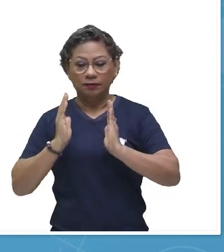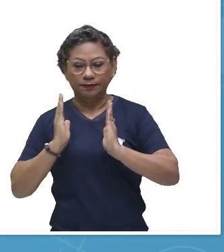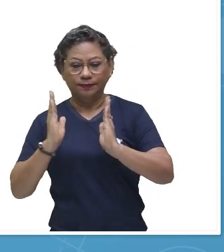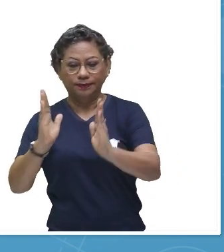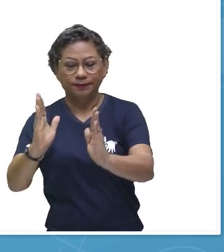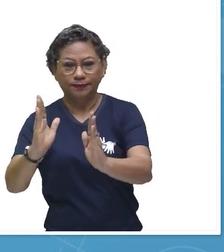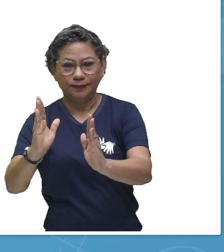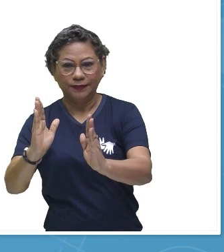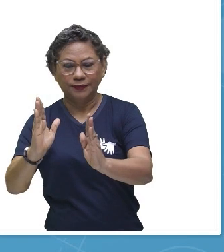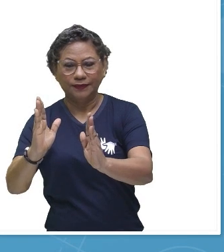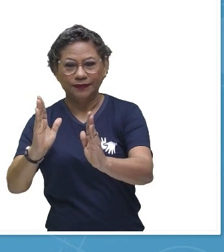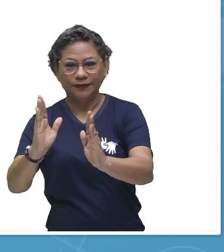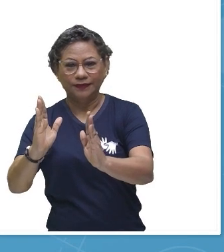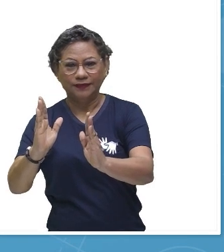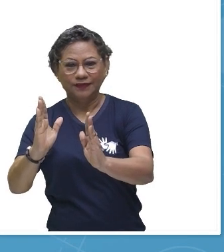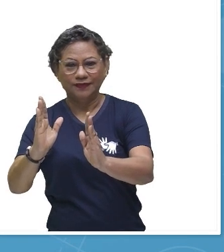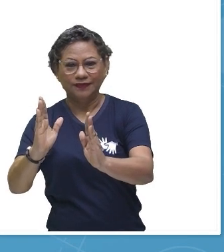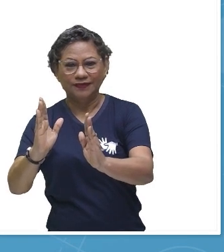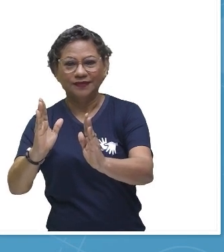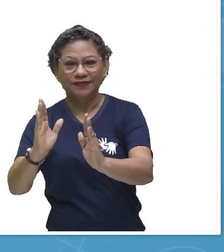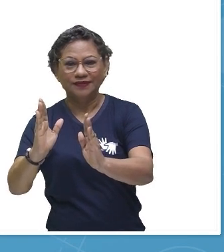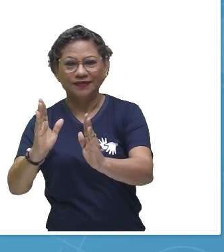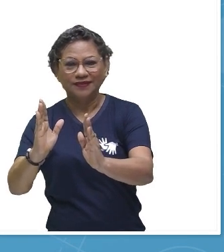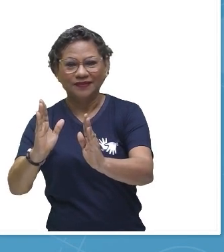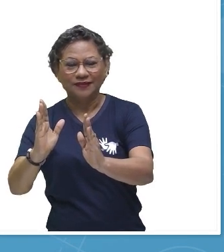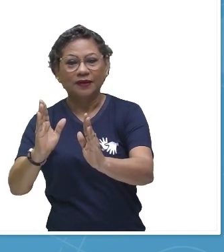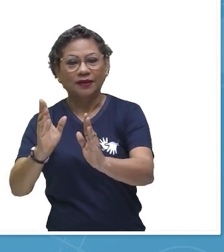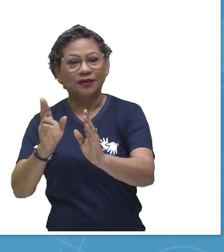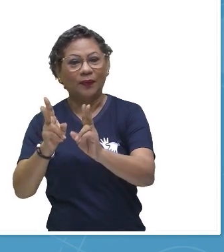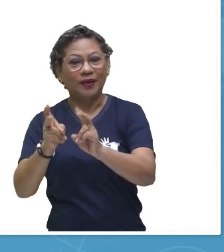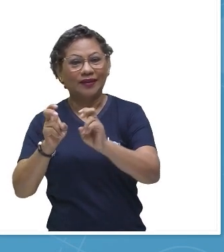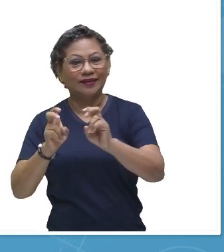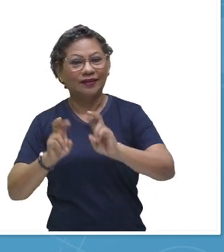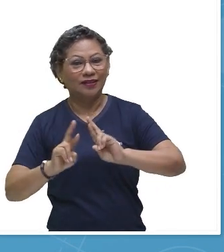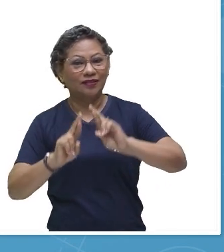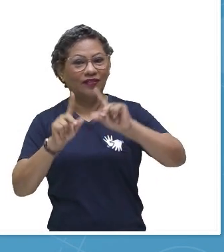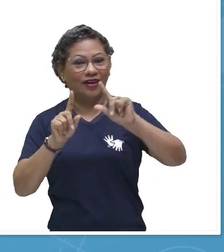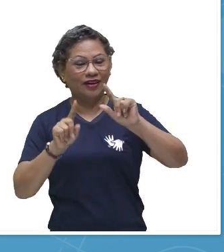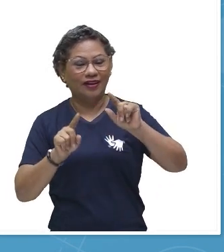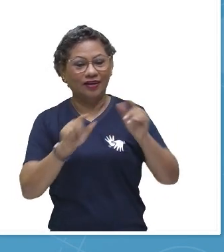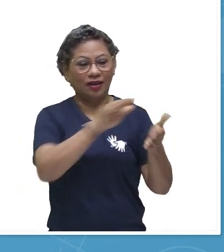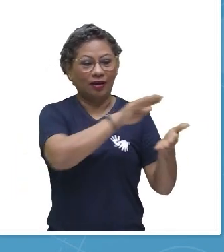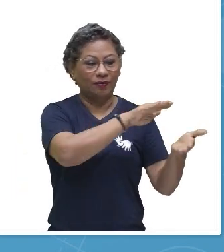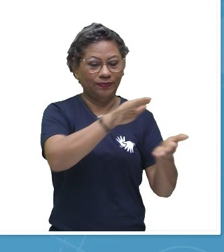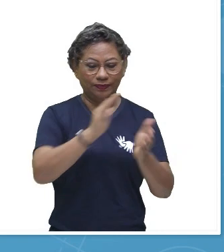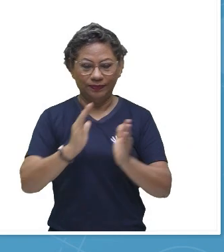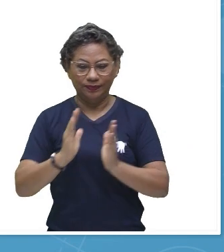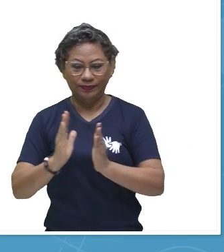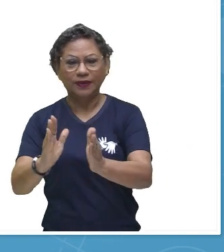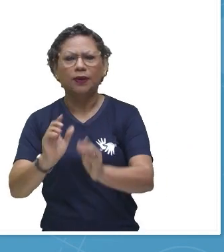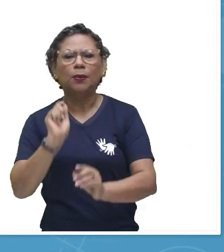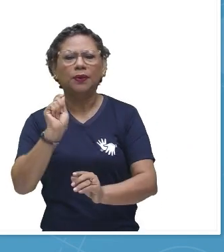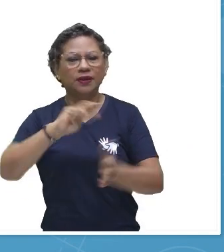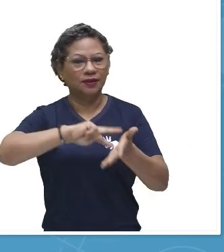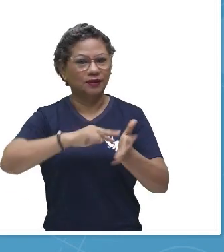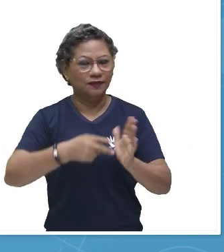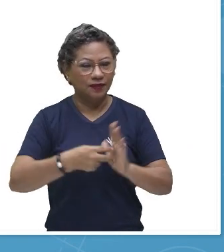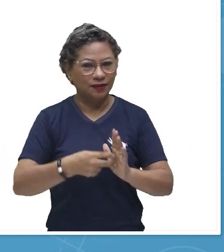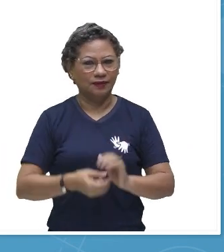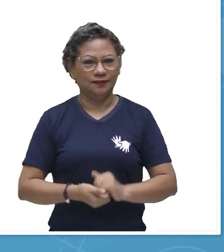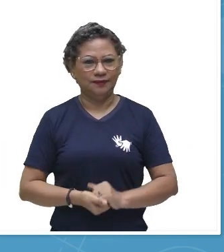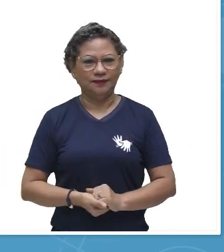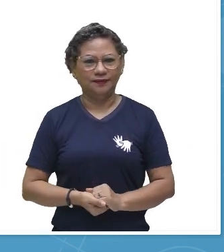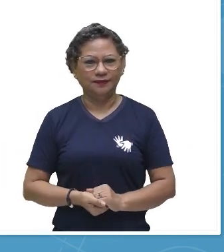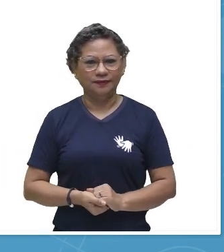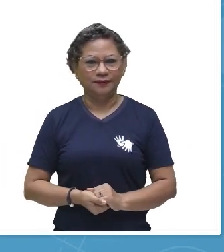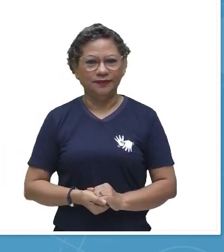plano lateral, ou seja, elas estão em planos diferentes. Isso significa o quê? Que